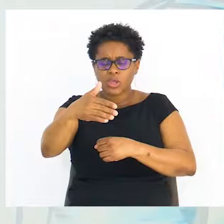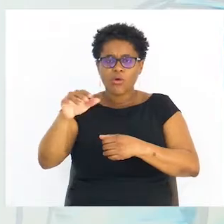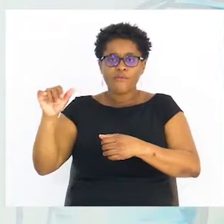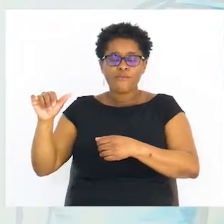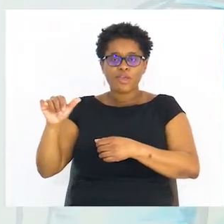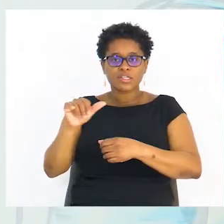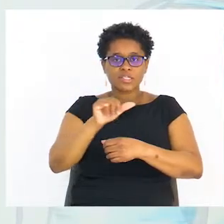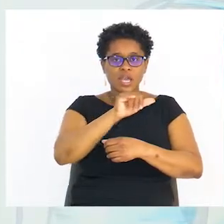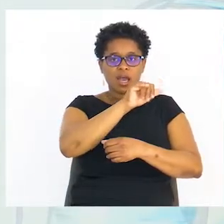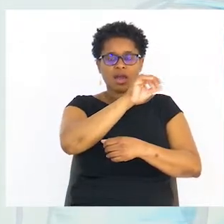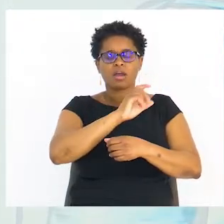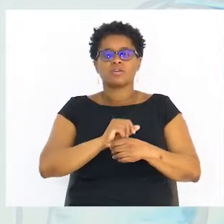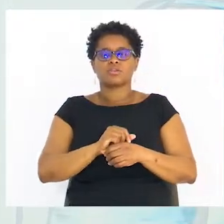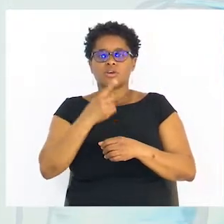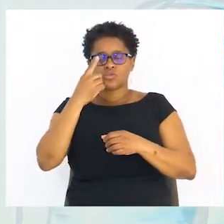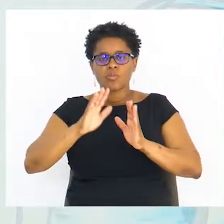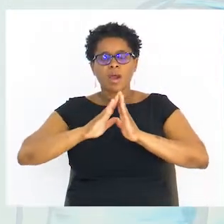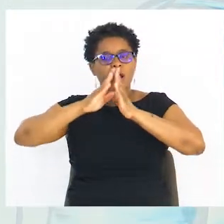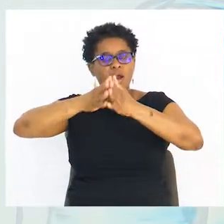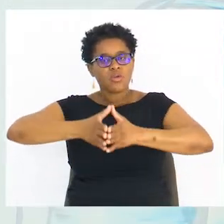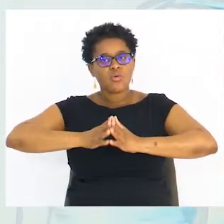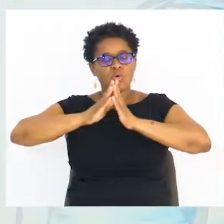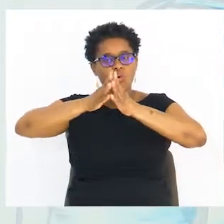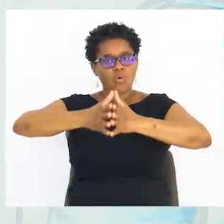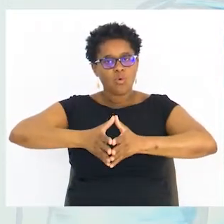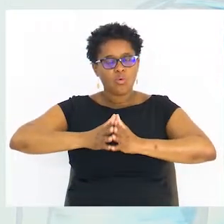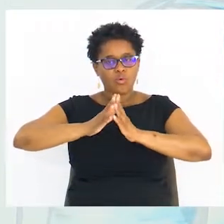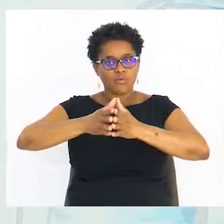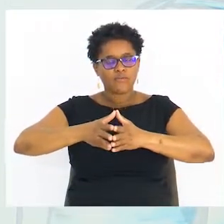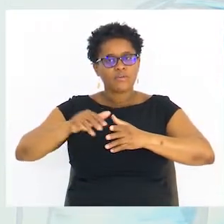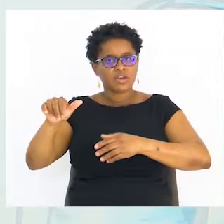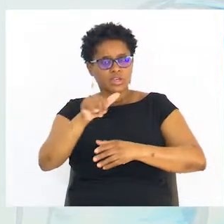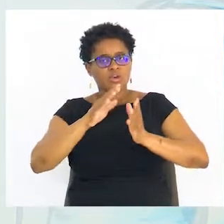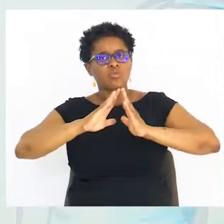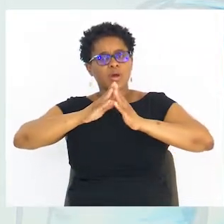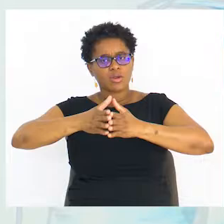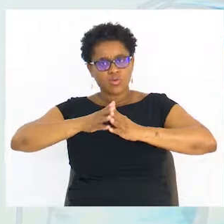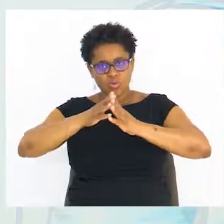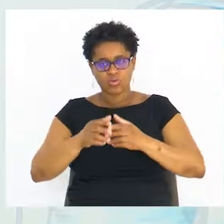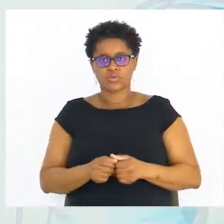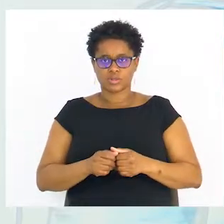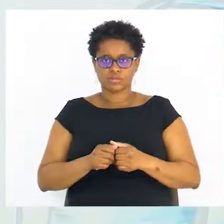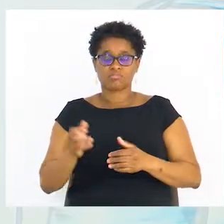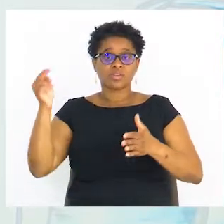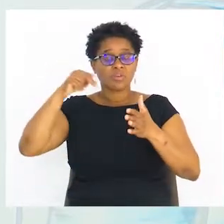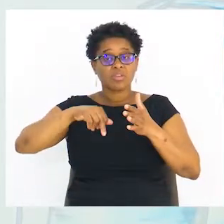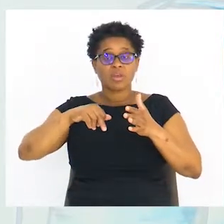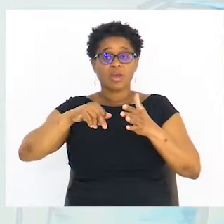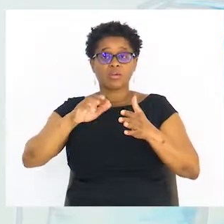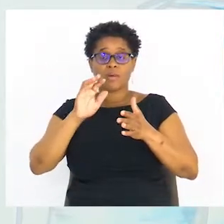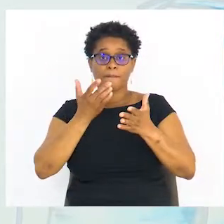teriam viajado numa canoa e atingiram o Brasil, ou seja, a